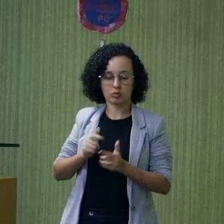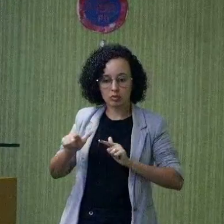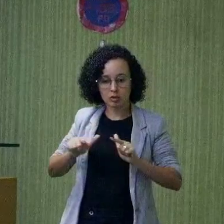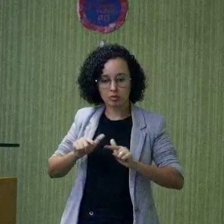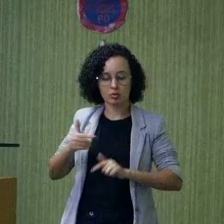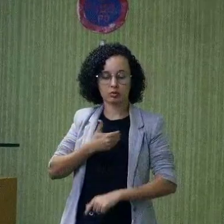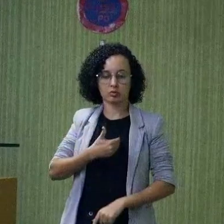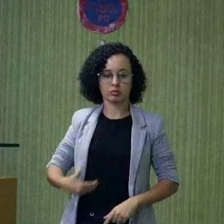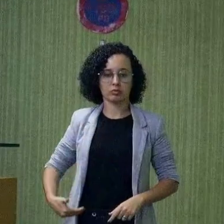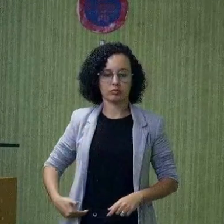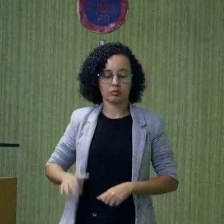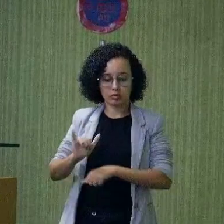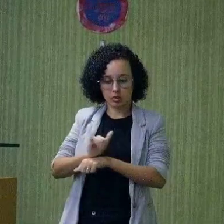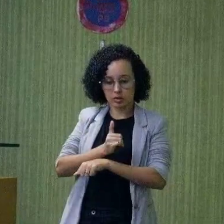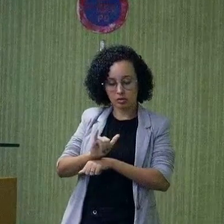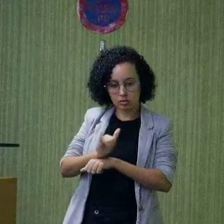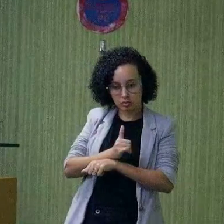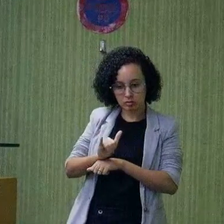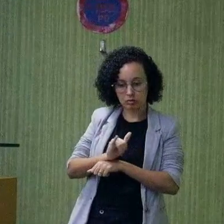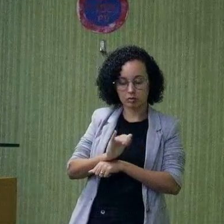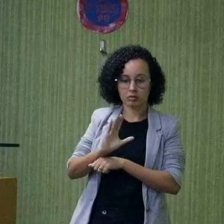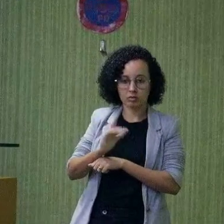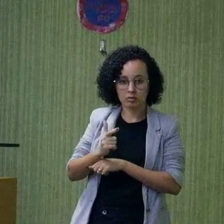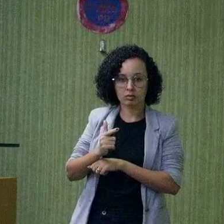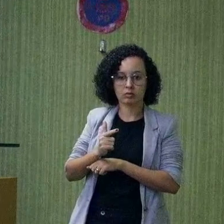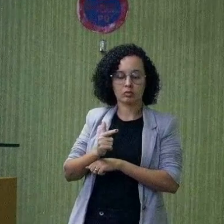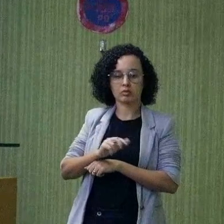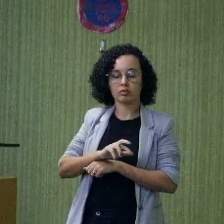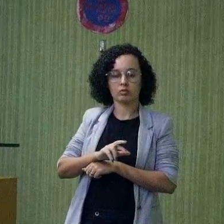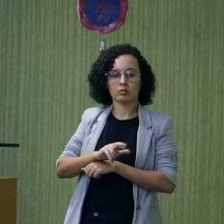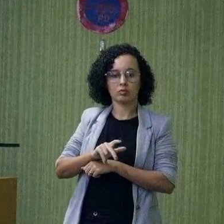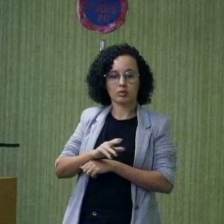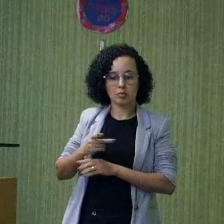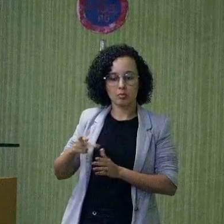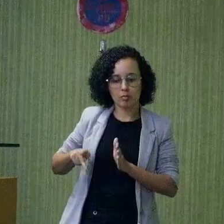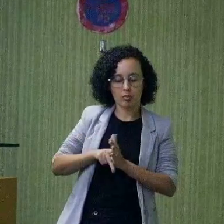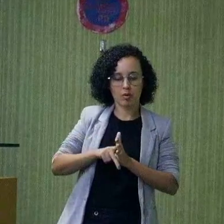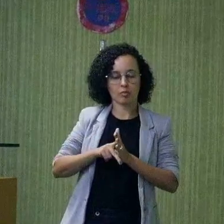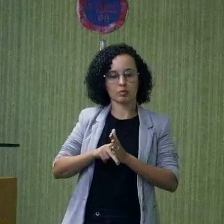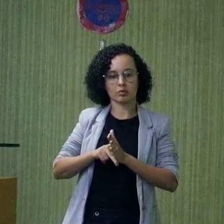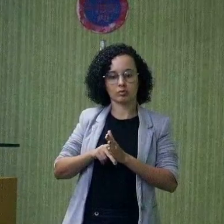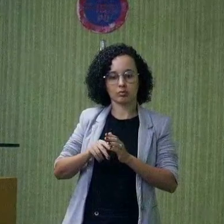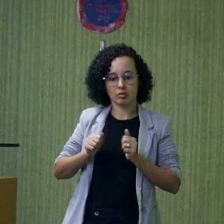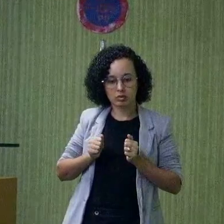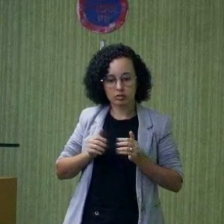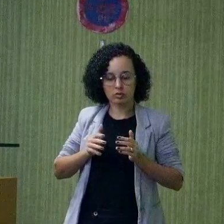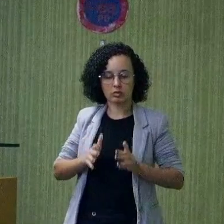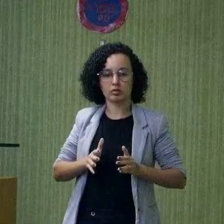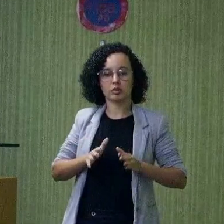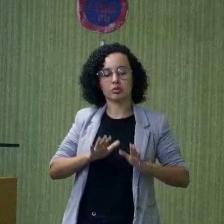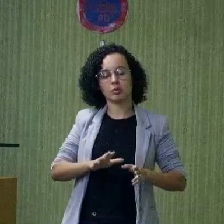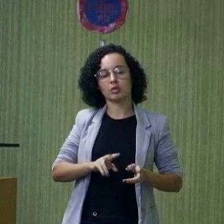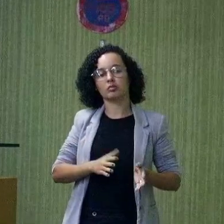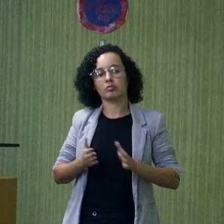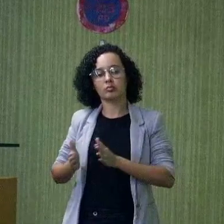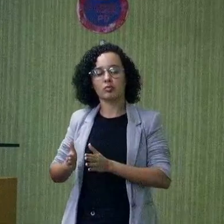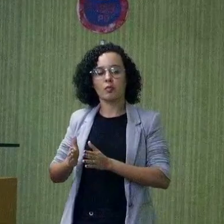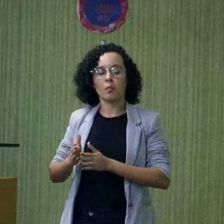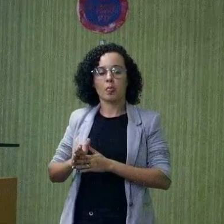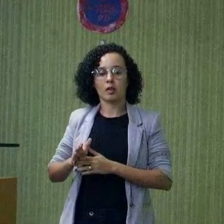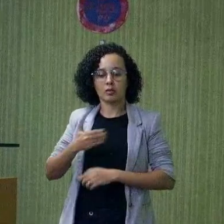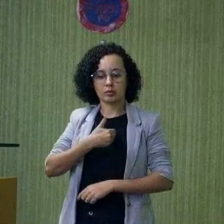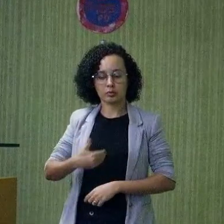estratégias elas obviamente elas não são em si ações Mas elas remetem né Para que eh os